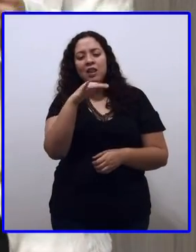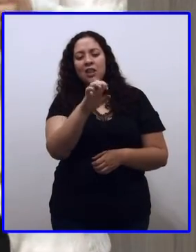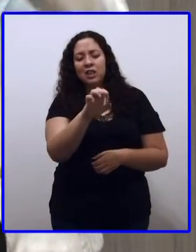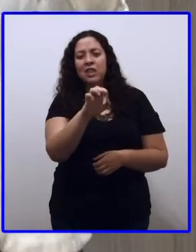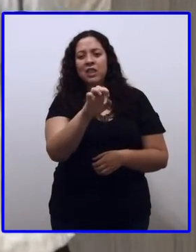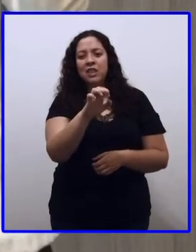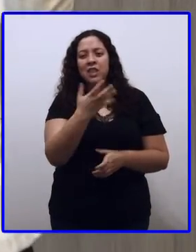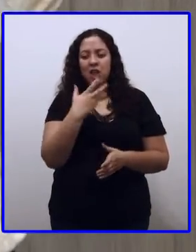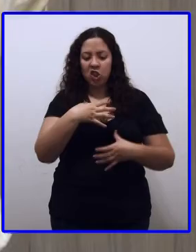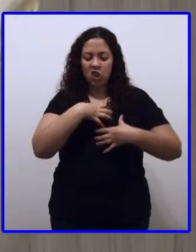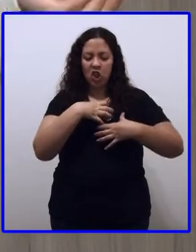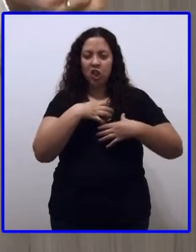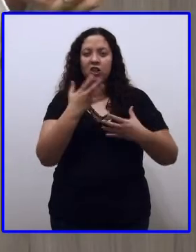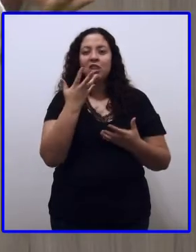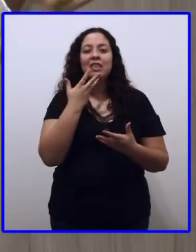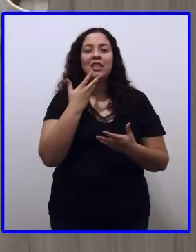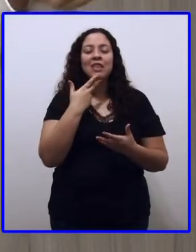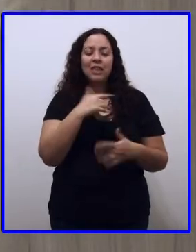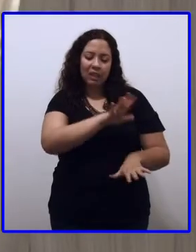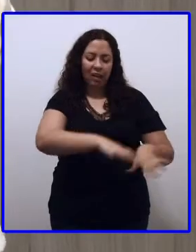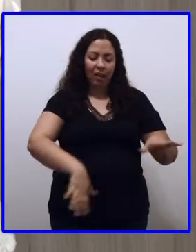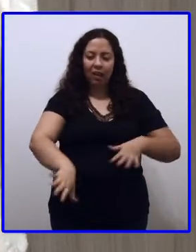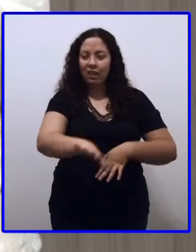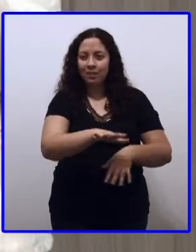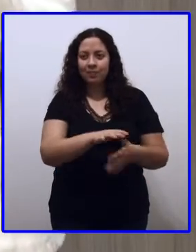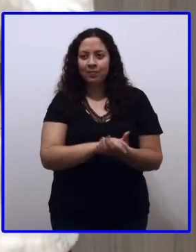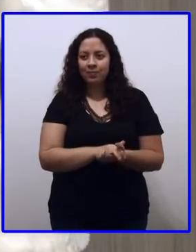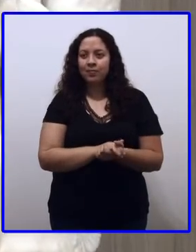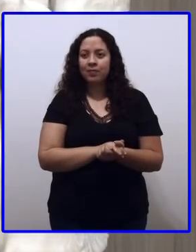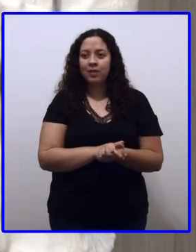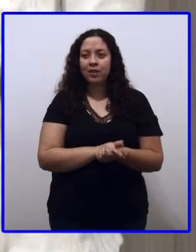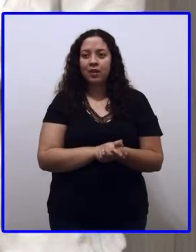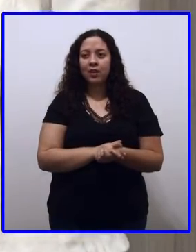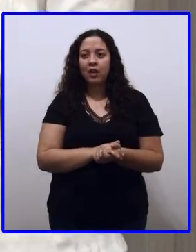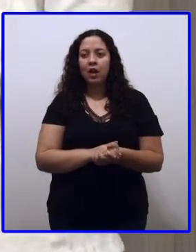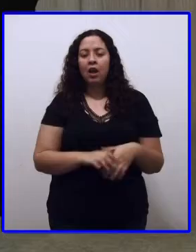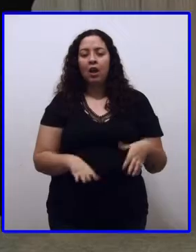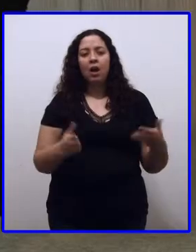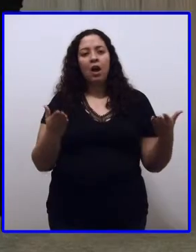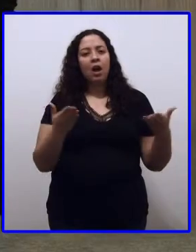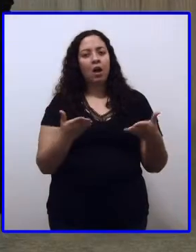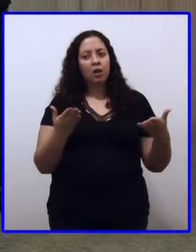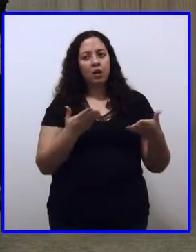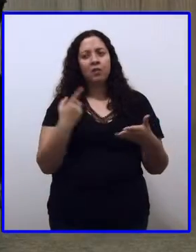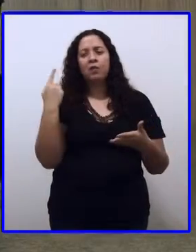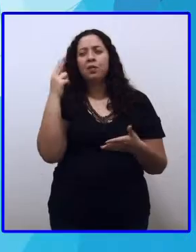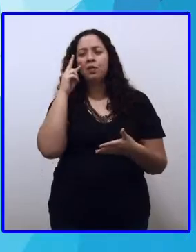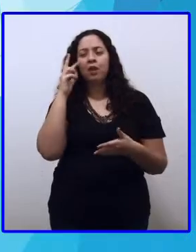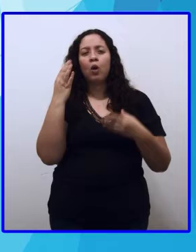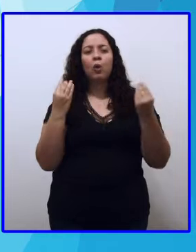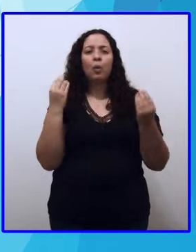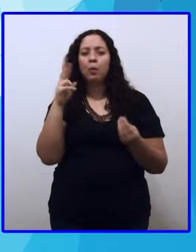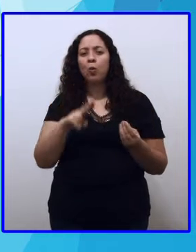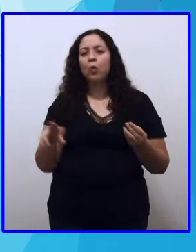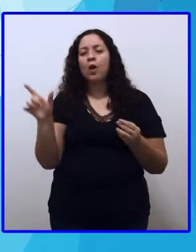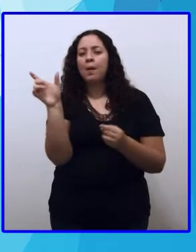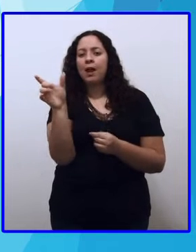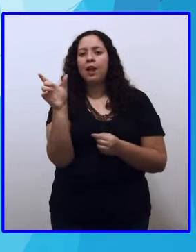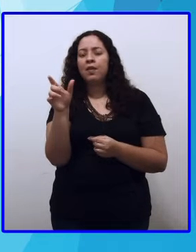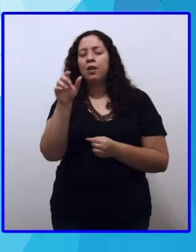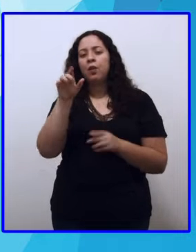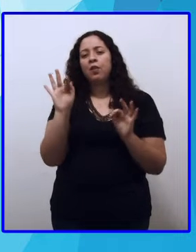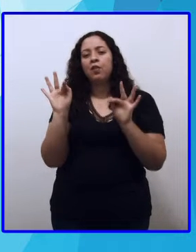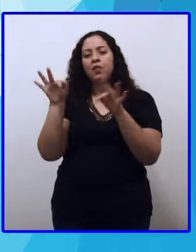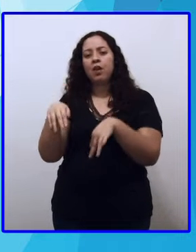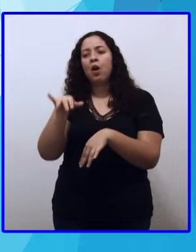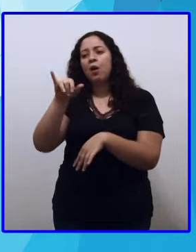substantivo com a terminação isso. Nós temos meninice. E com S, dois S para a Natália? Ah, com dois S tem